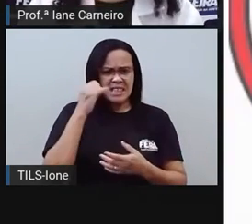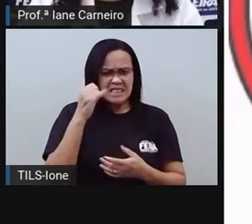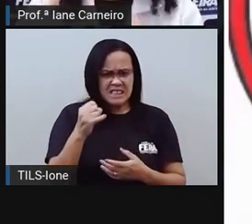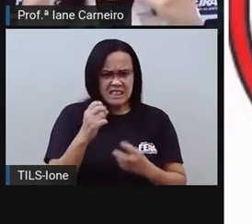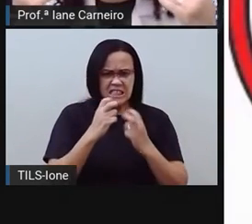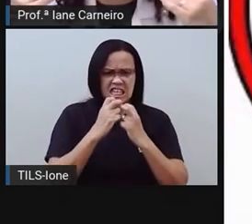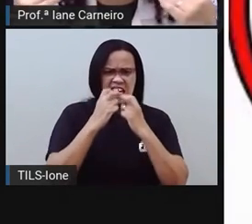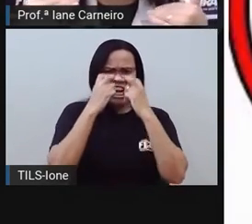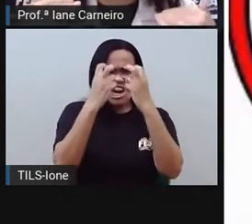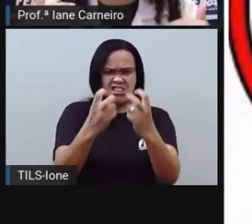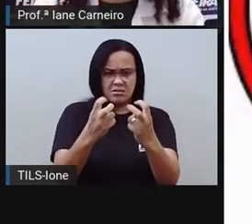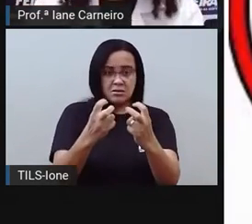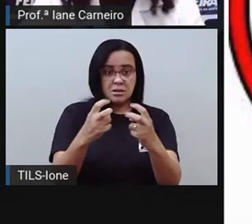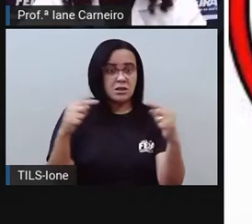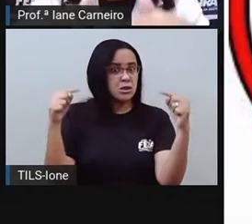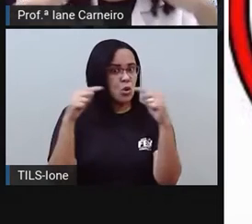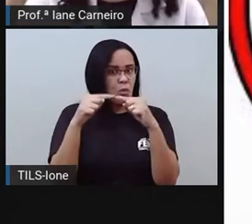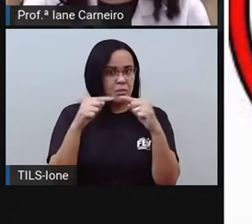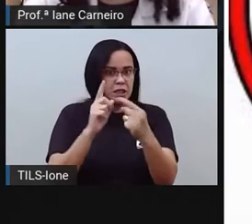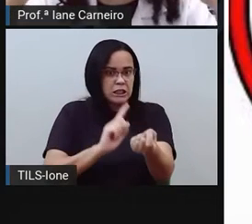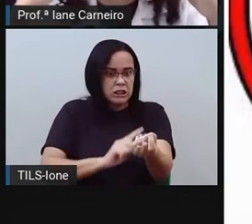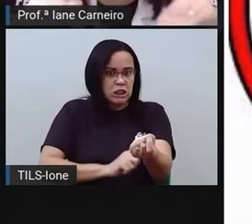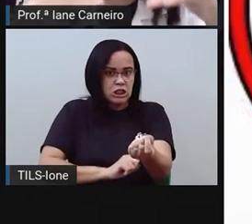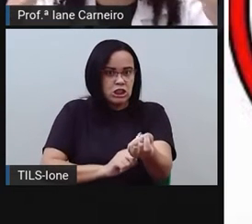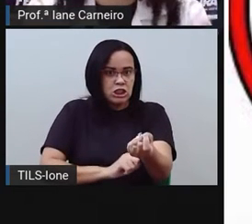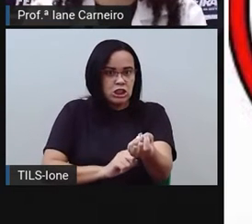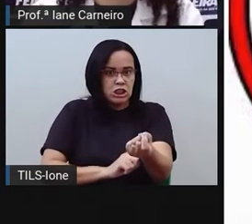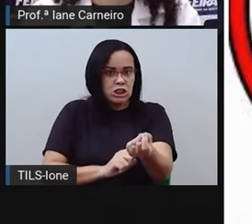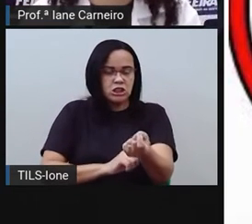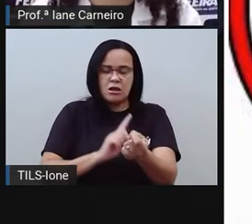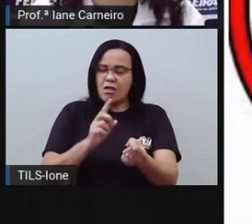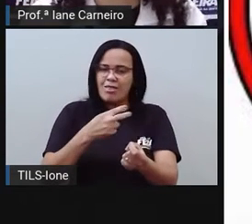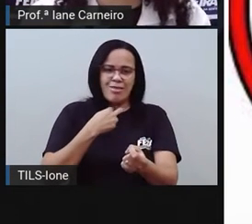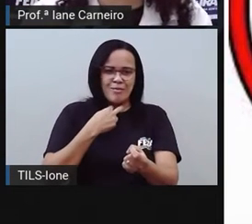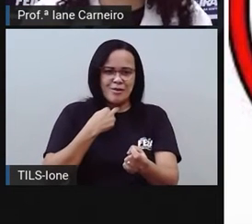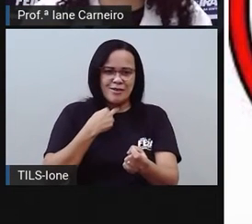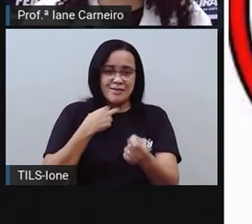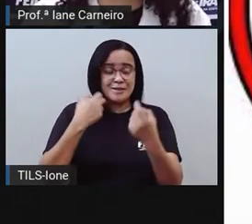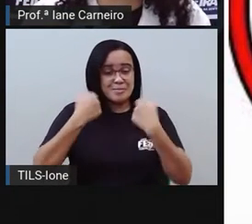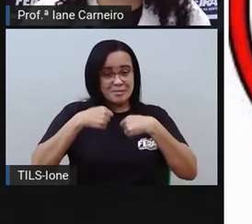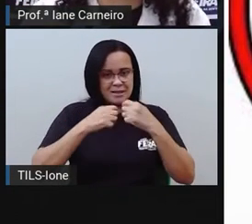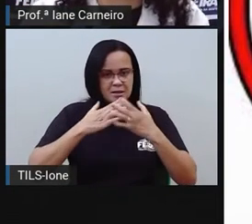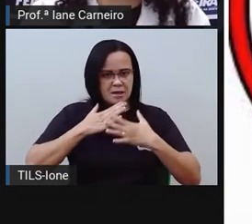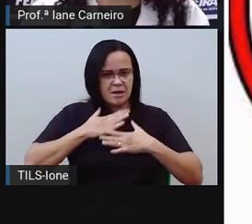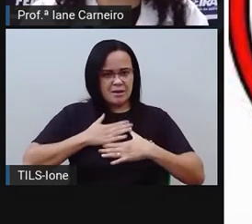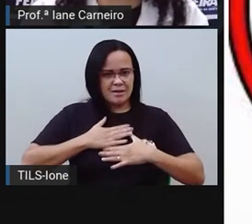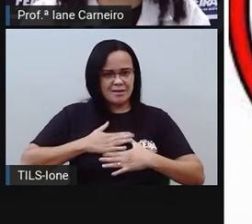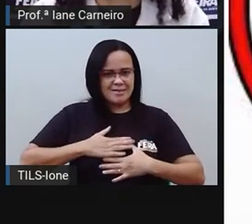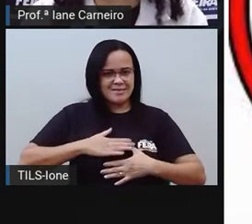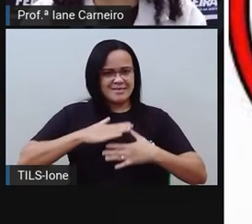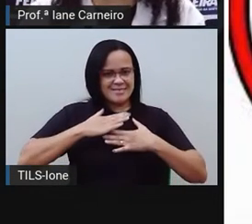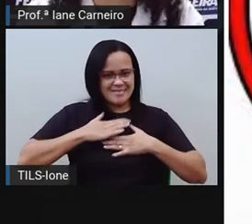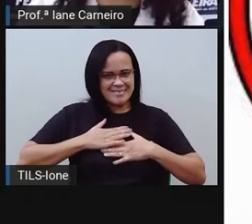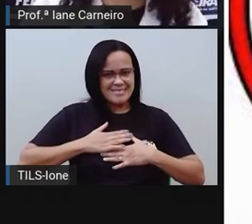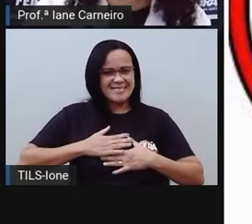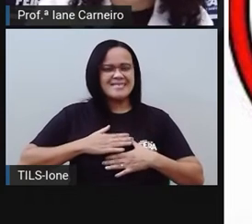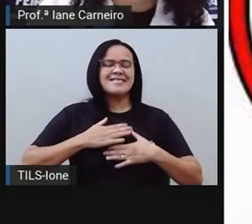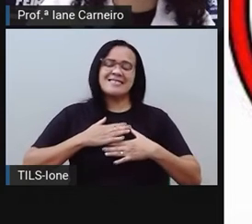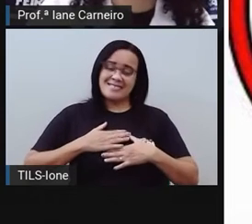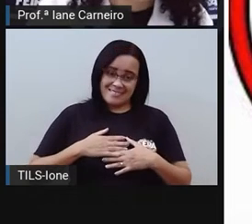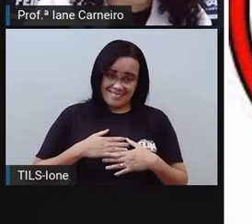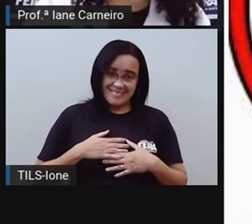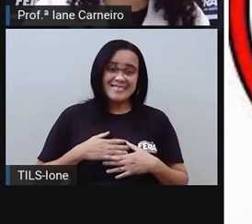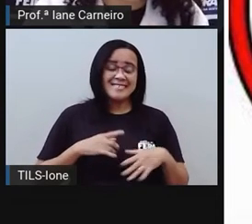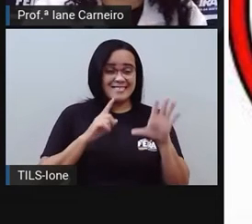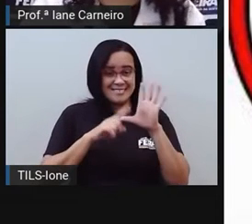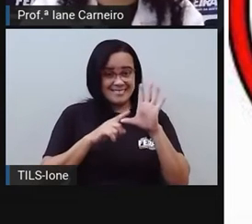Então, quando está nervoso, aí é que a gente tem que se acalmar mais ainda. Outra coisa, ó, não bater ou brigar